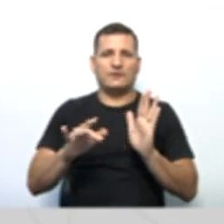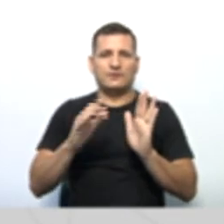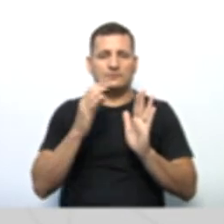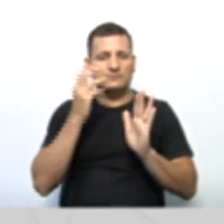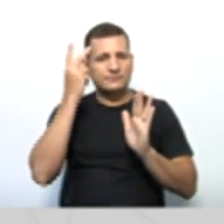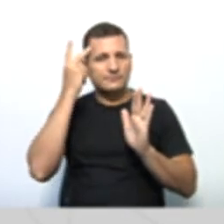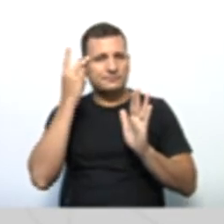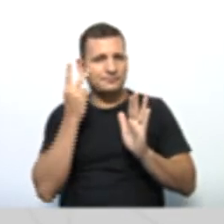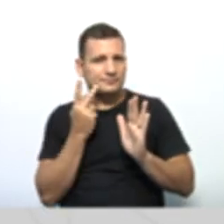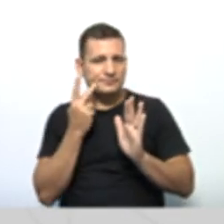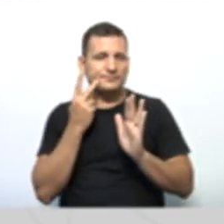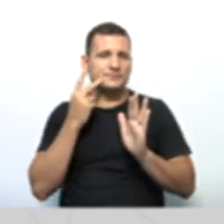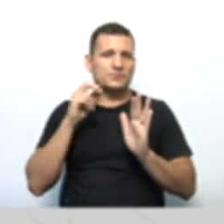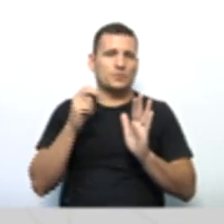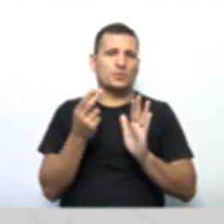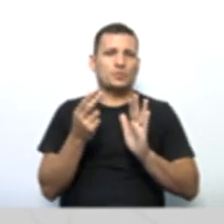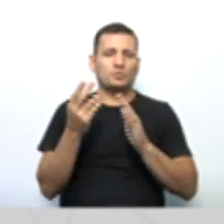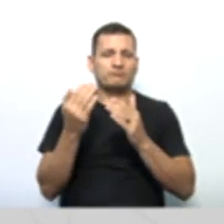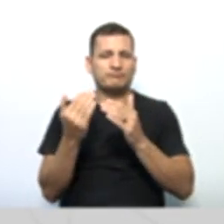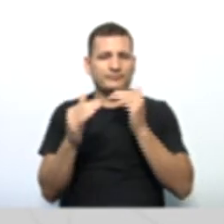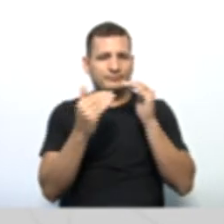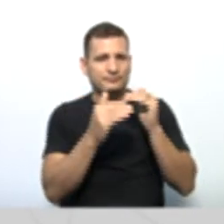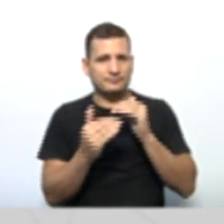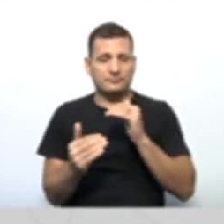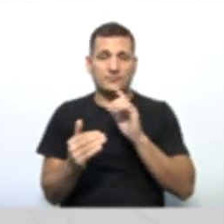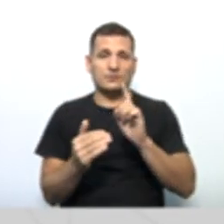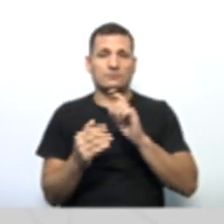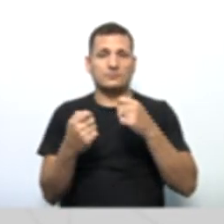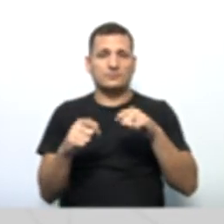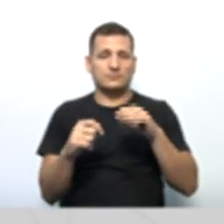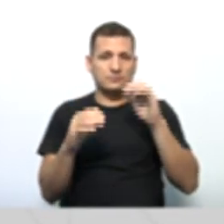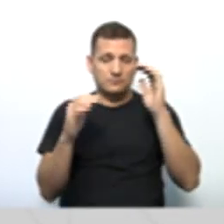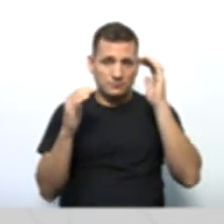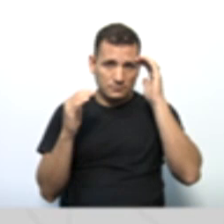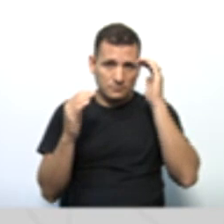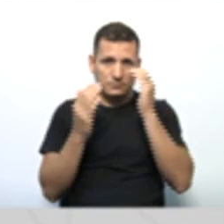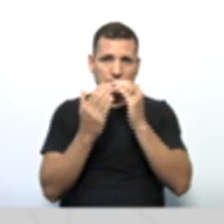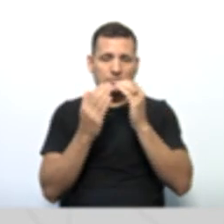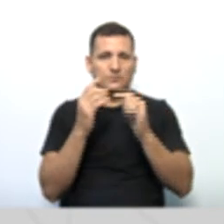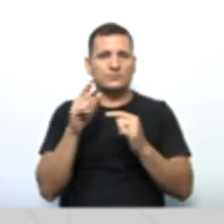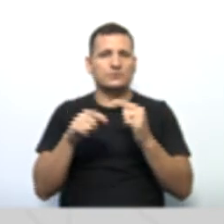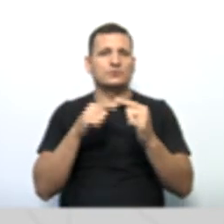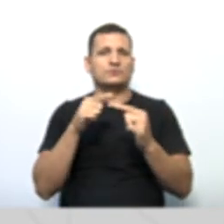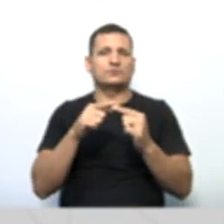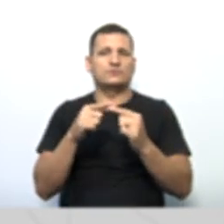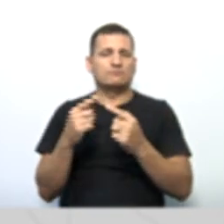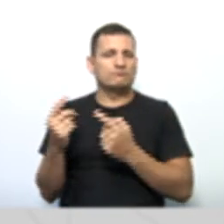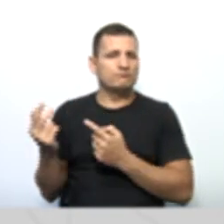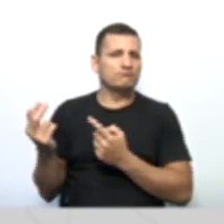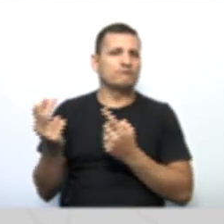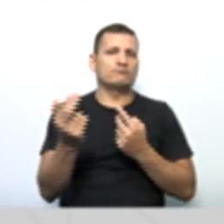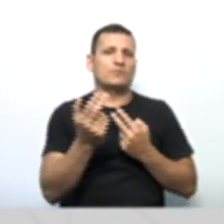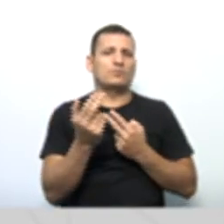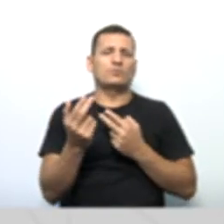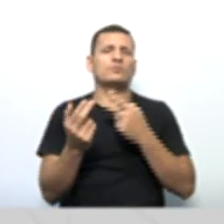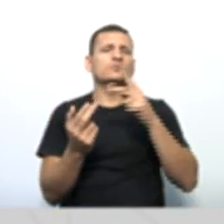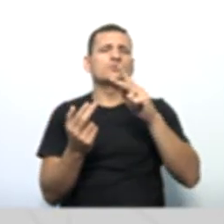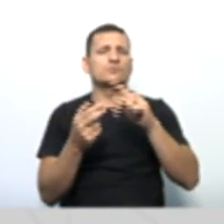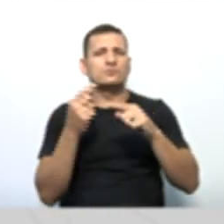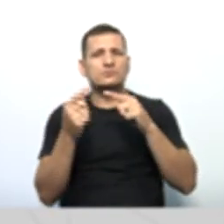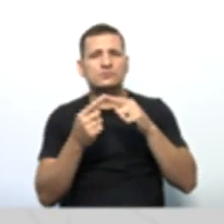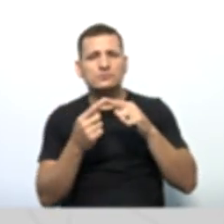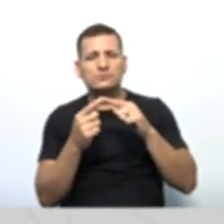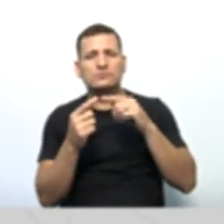provocando desavença. Então, tem que respeitar também os objetivos que vocês possam ter em comum. Um objetivo que vocês têm em comum é concluir